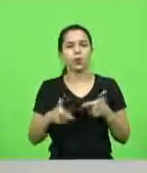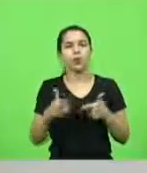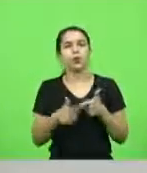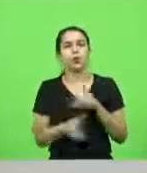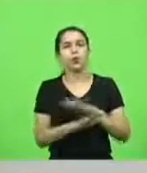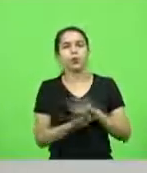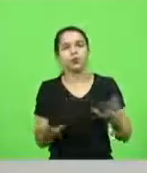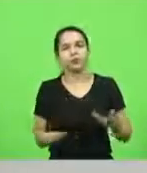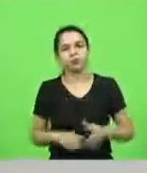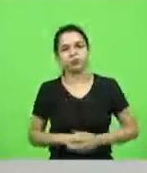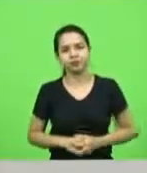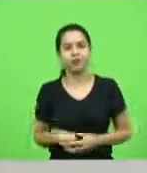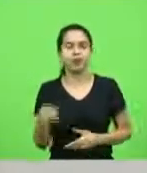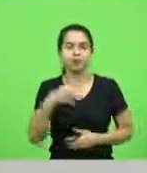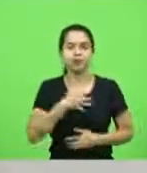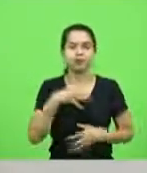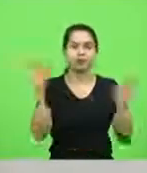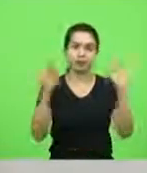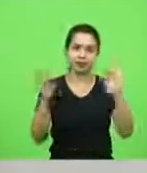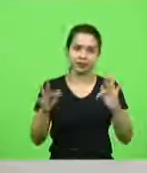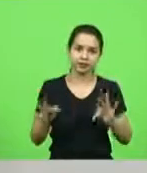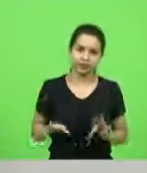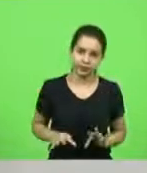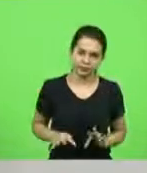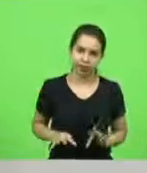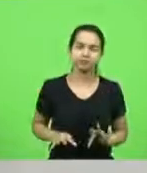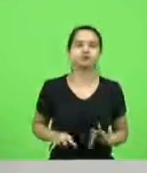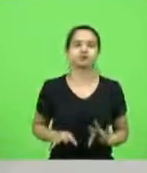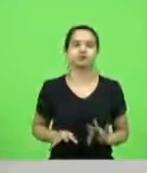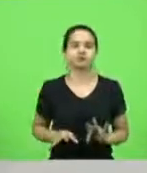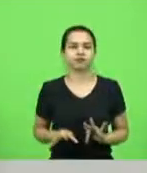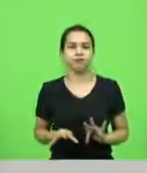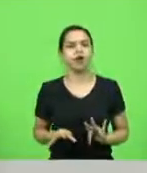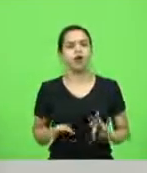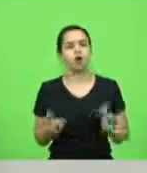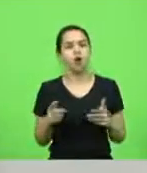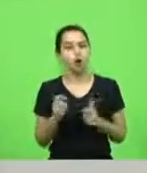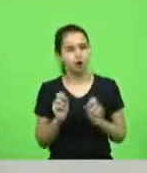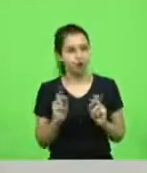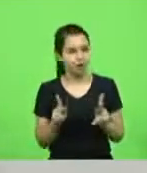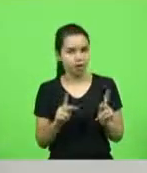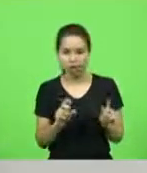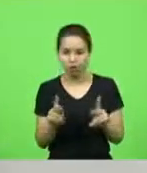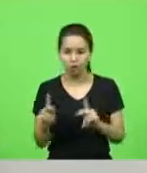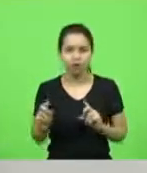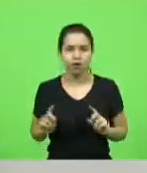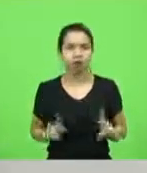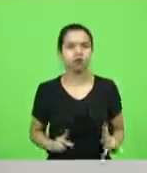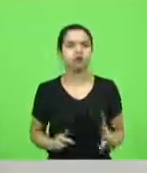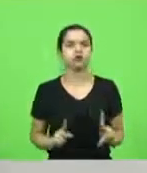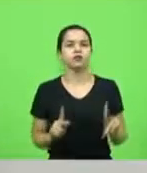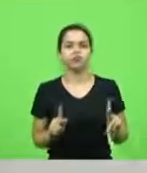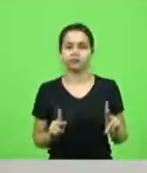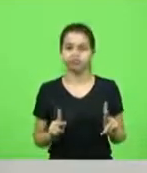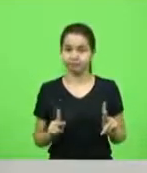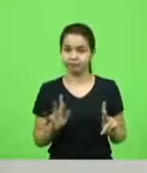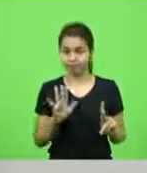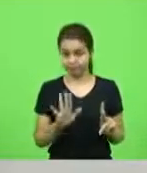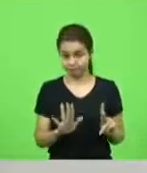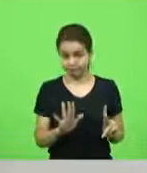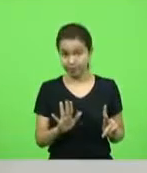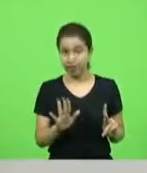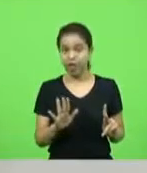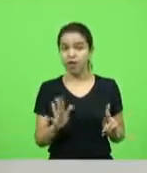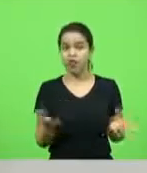feliz ali dentro ali tranquilo estava o significado incorporação abre mais um comentário que eu tenho que fazer a